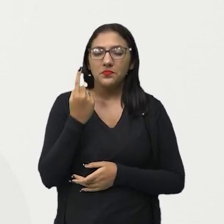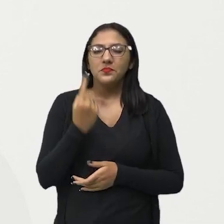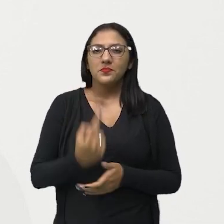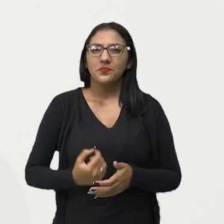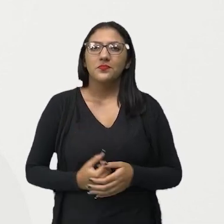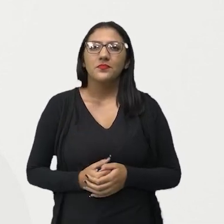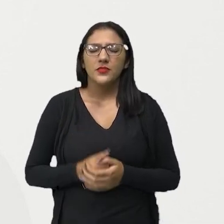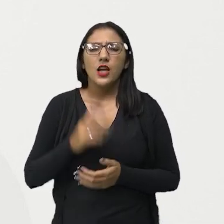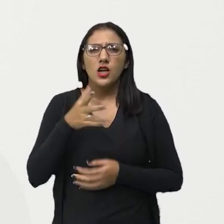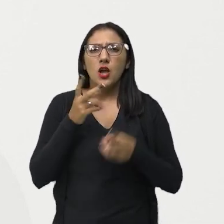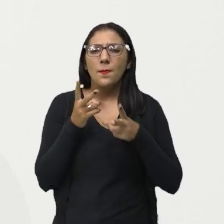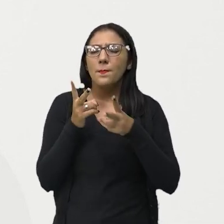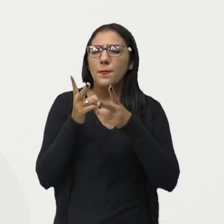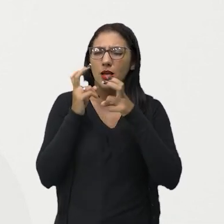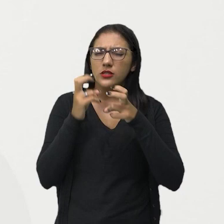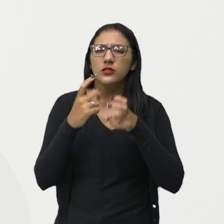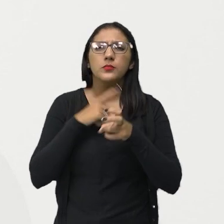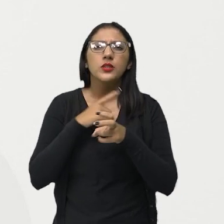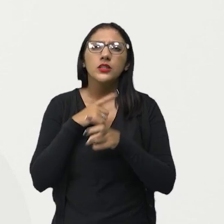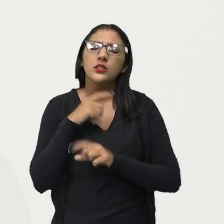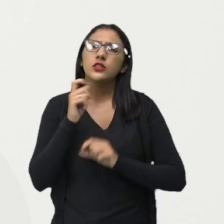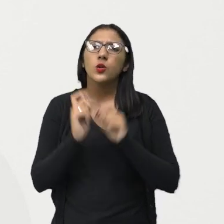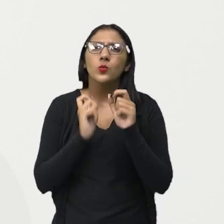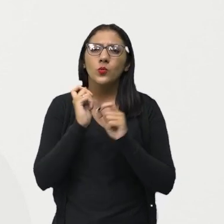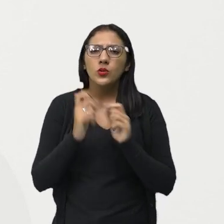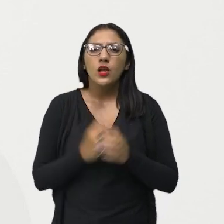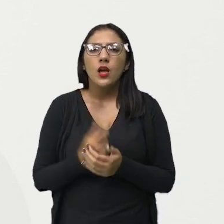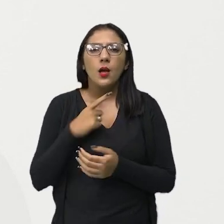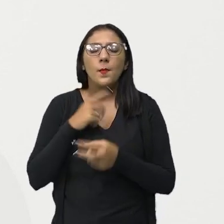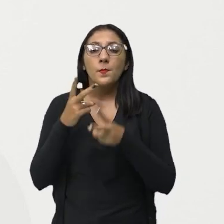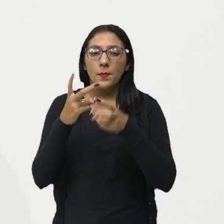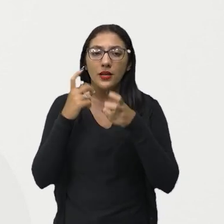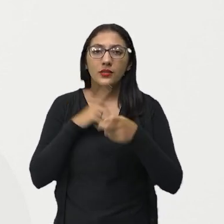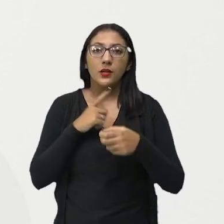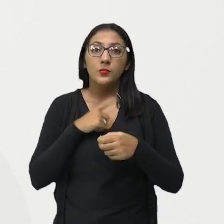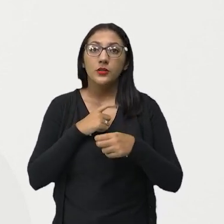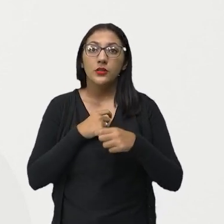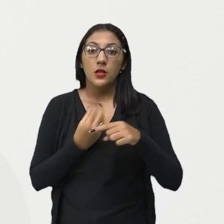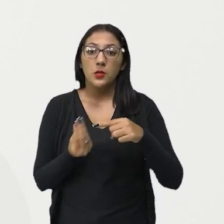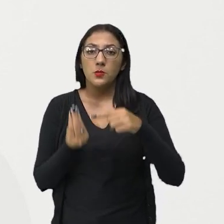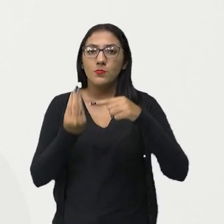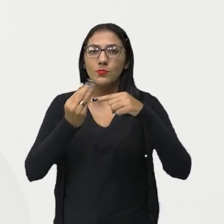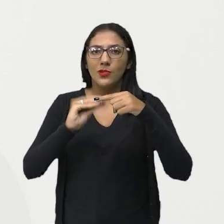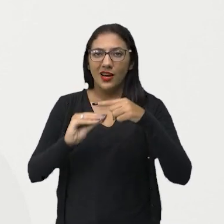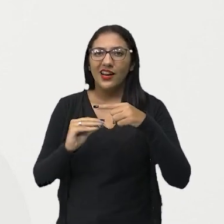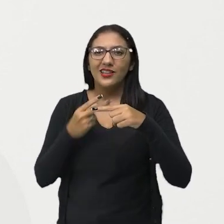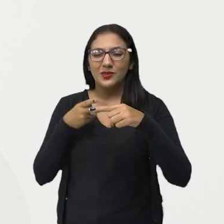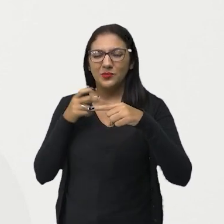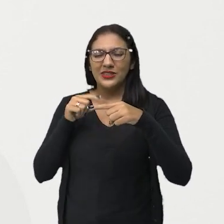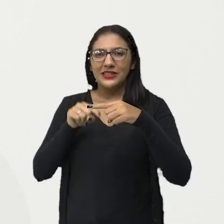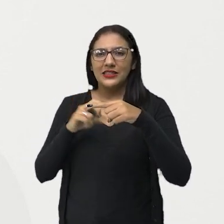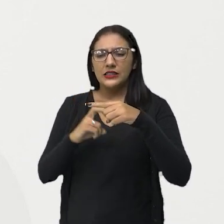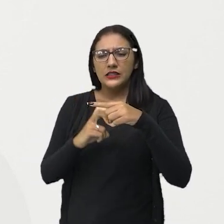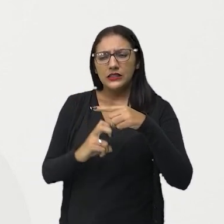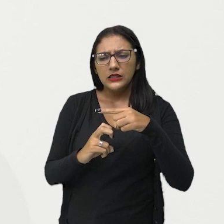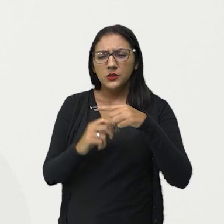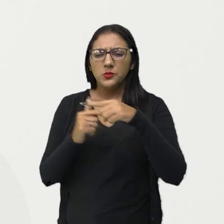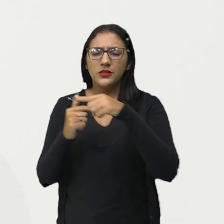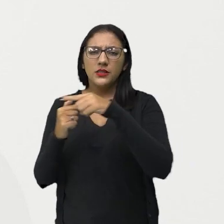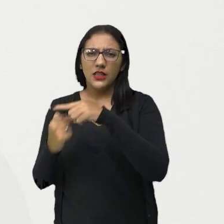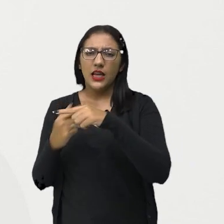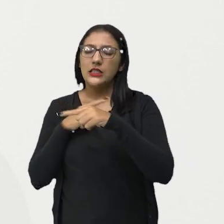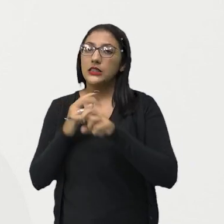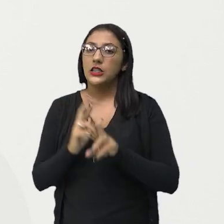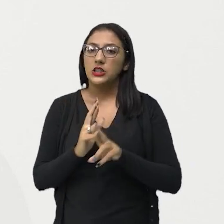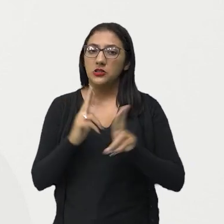Então, já observo logo de cara, né, que possui aí as duas frações denominadores diferentes.